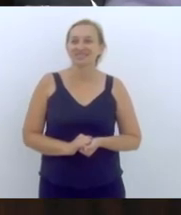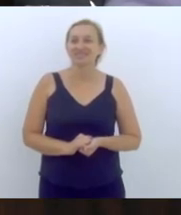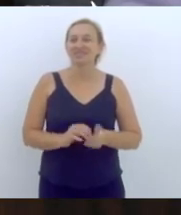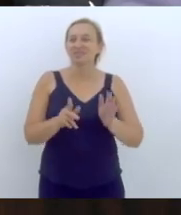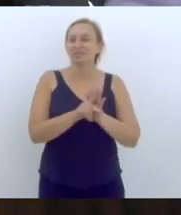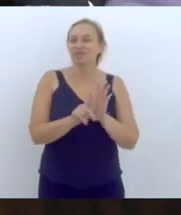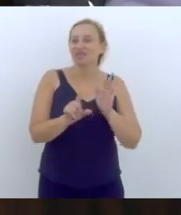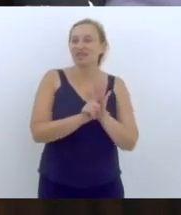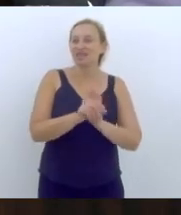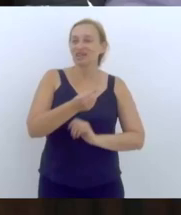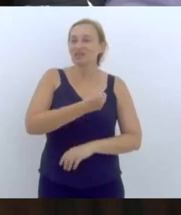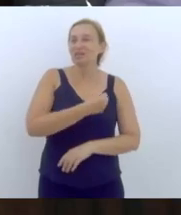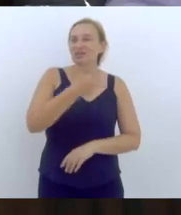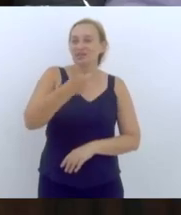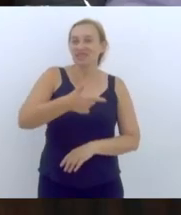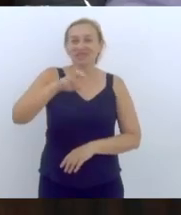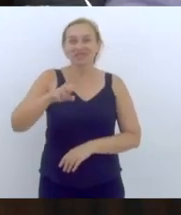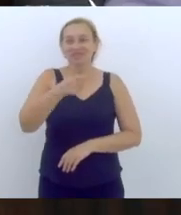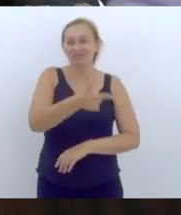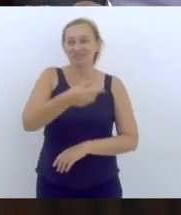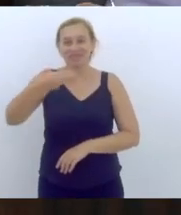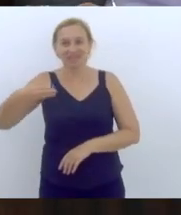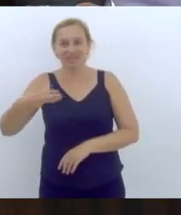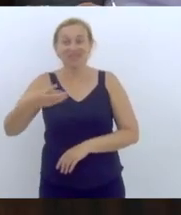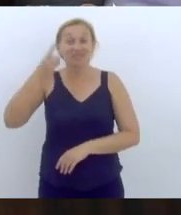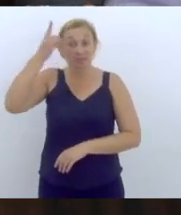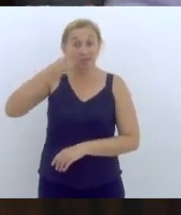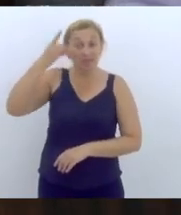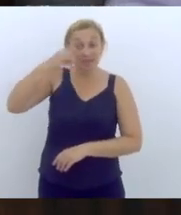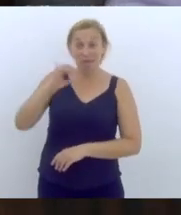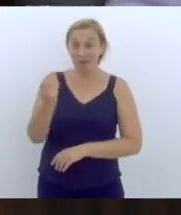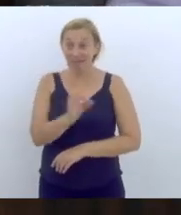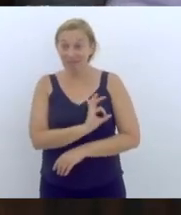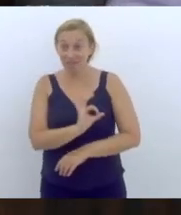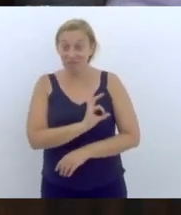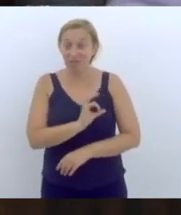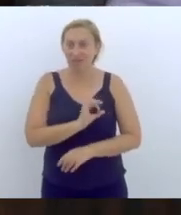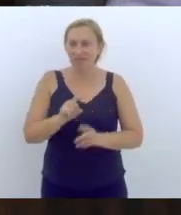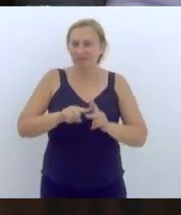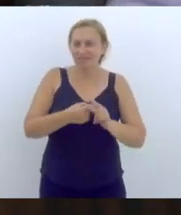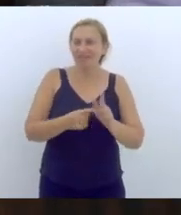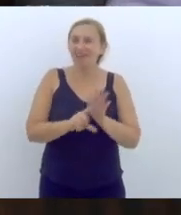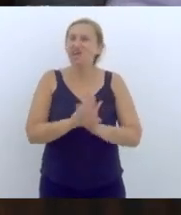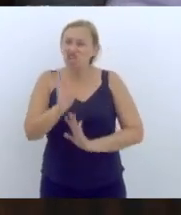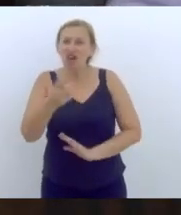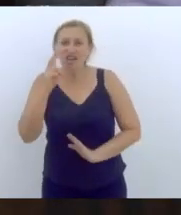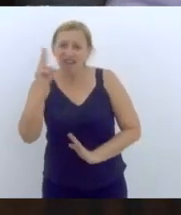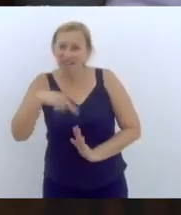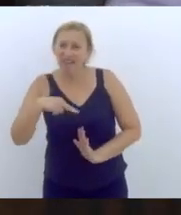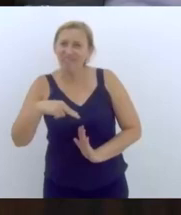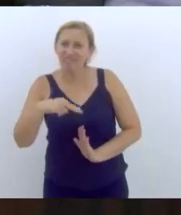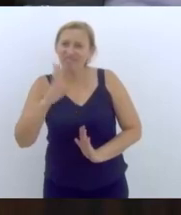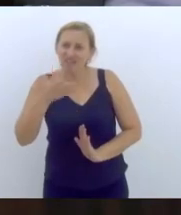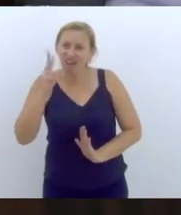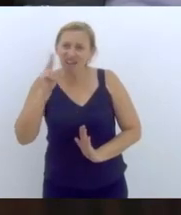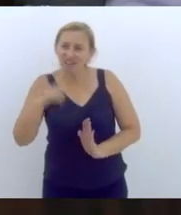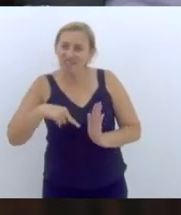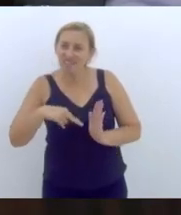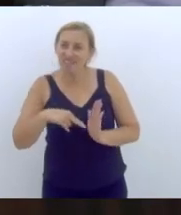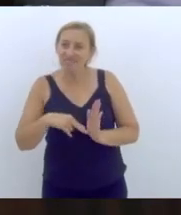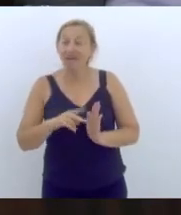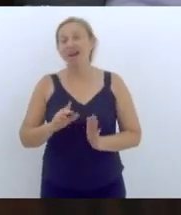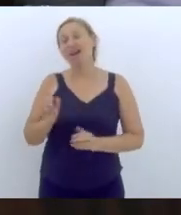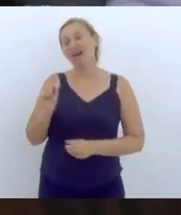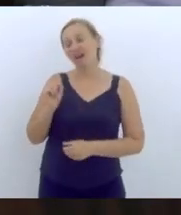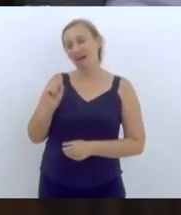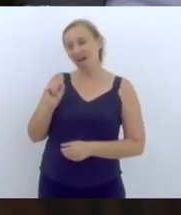Projeto de lei número 25 de 2023, de autoria da deputada Marta Rocha, que altera a lei... Mas esse eu já li, no caso. Ah,